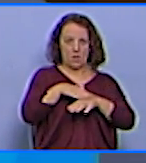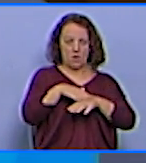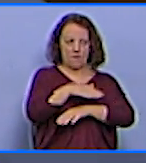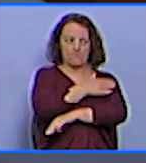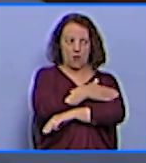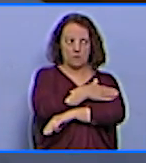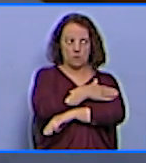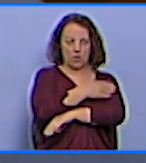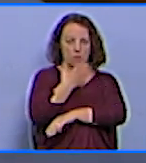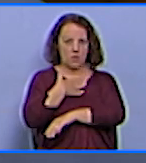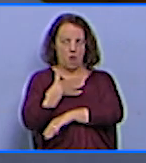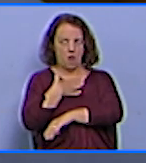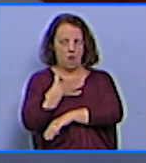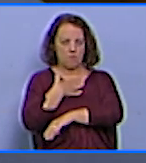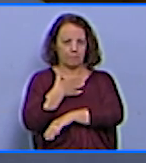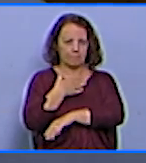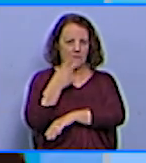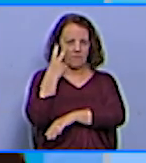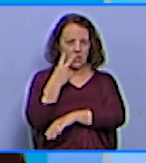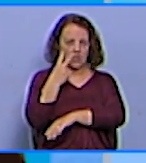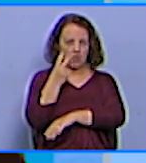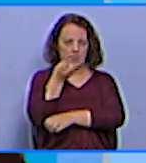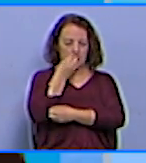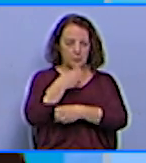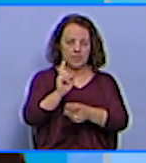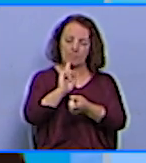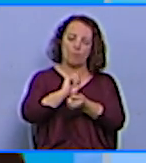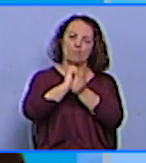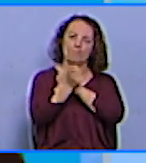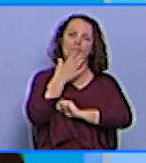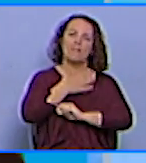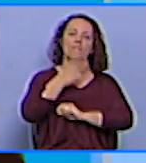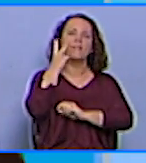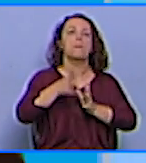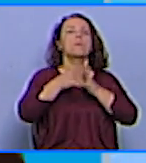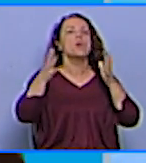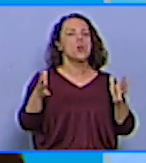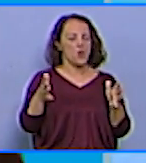pode ser para nos tirar a vida, mas para nos dar uma vida maior.